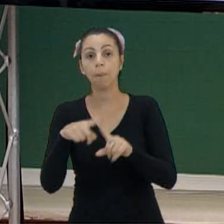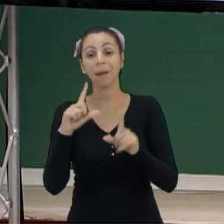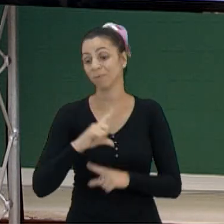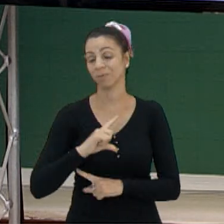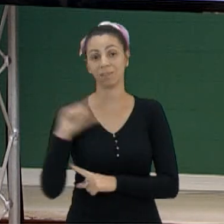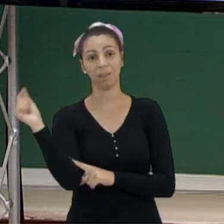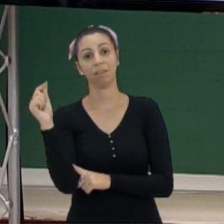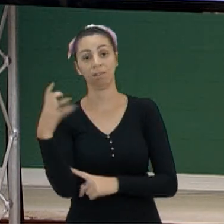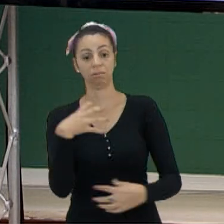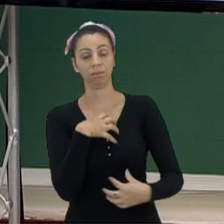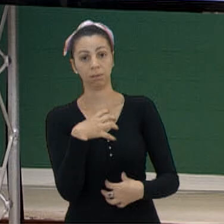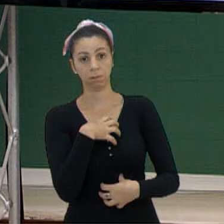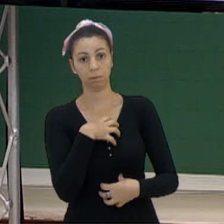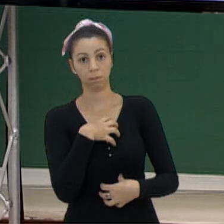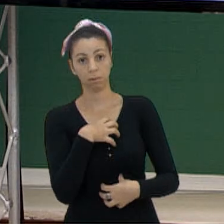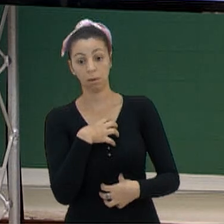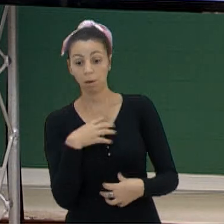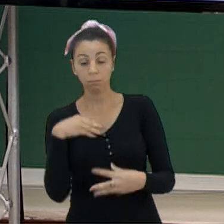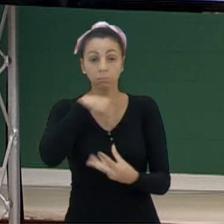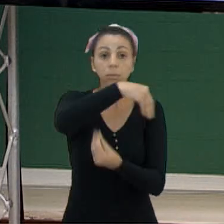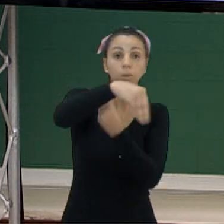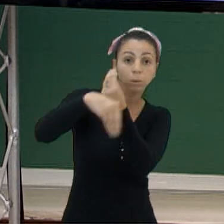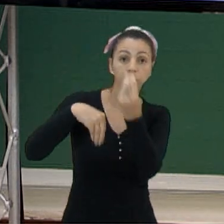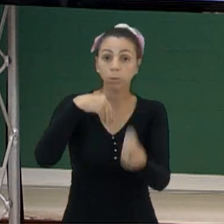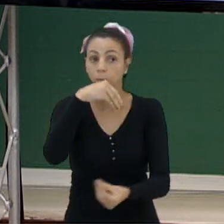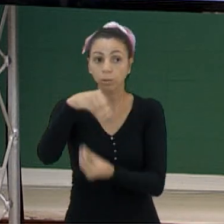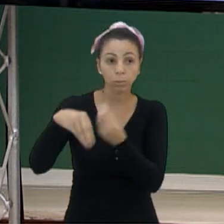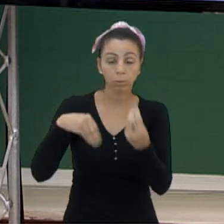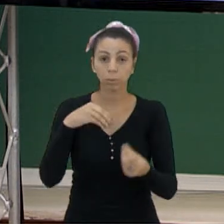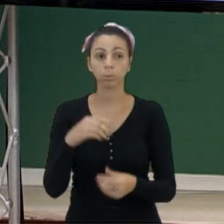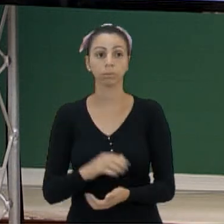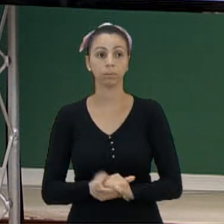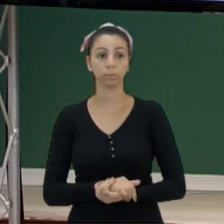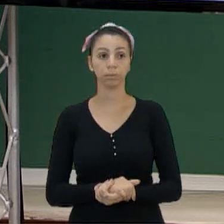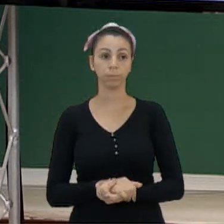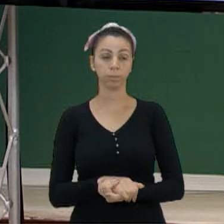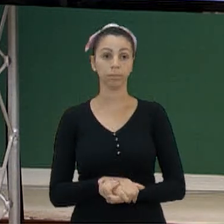sentimentalismo. Tá? A gente vai perceber isso quando a gente falar de alguns artistas.